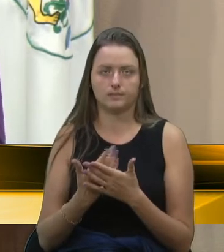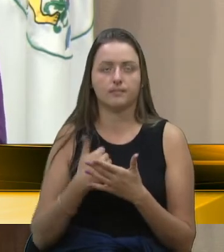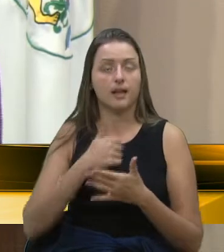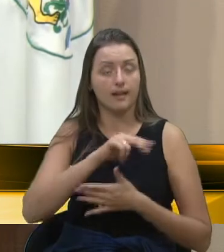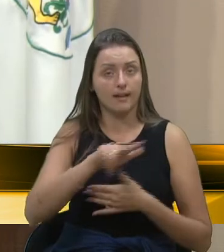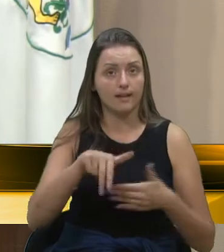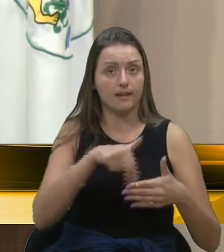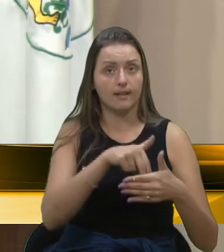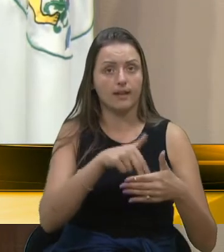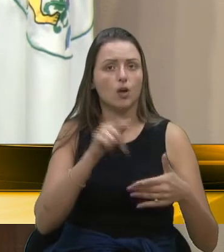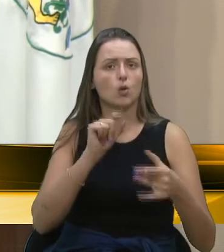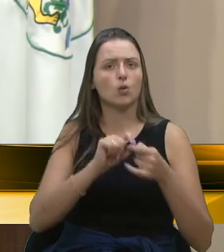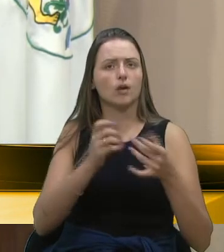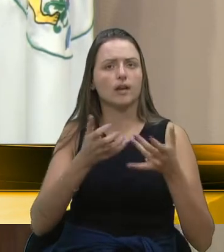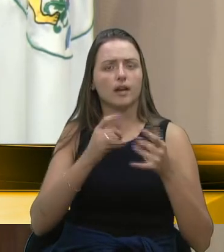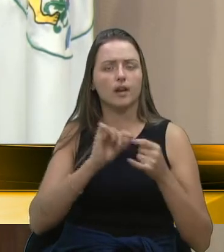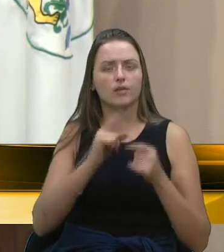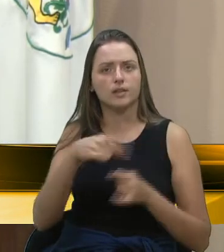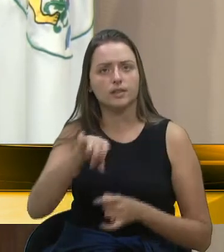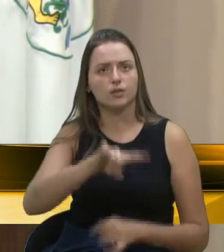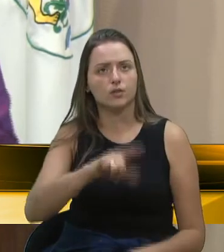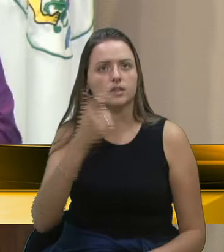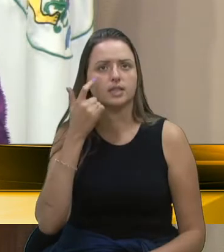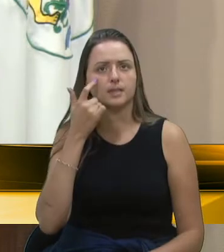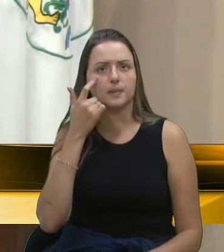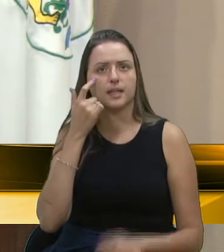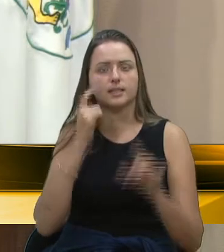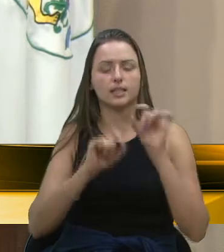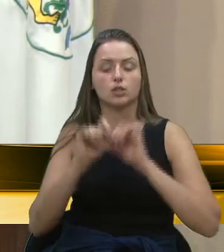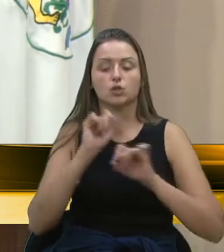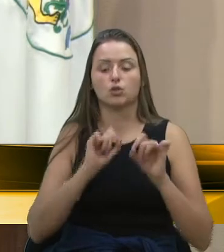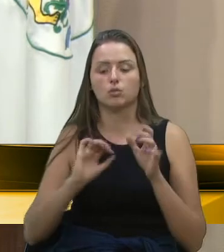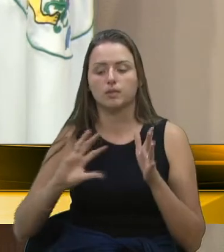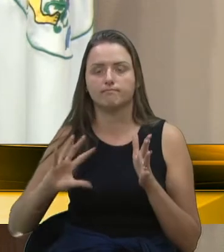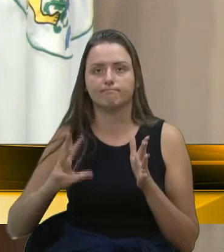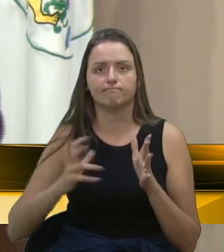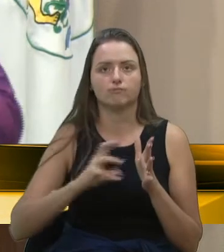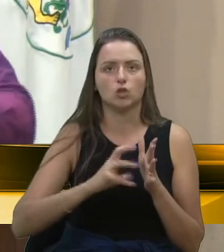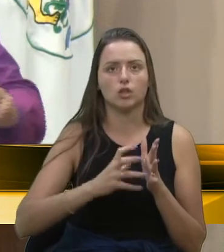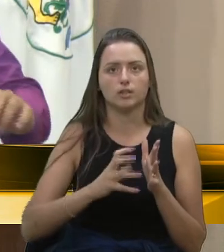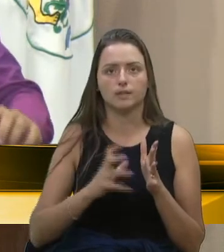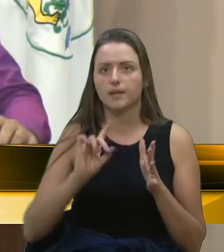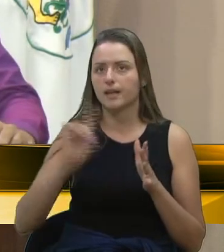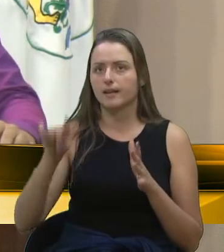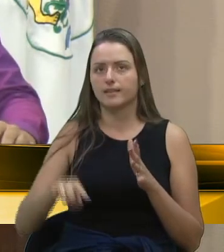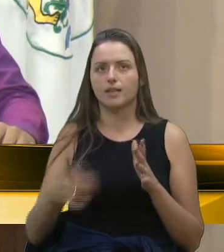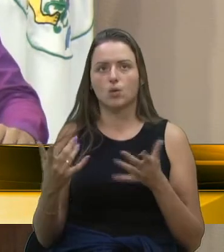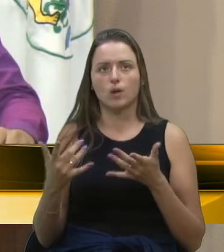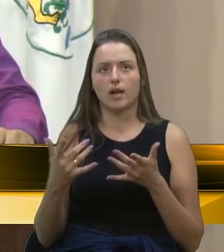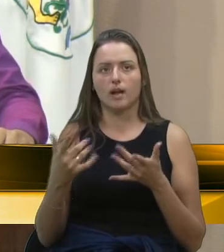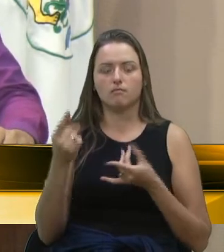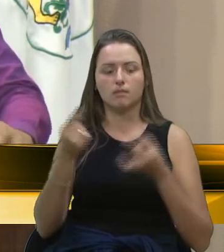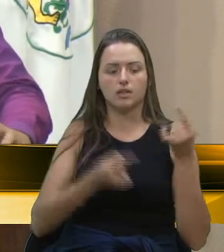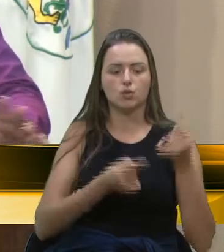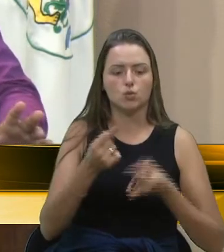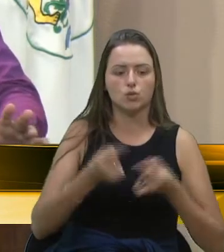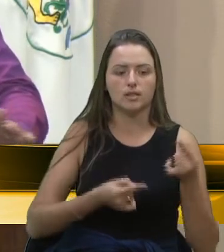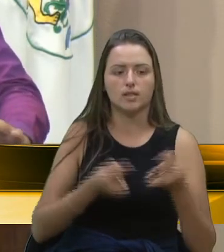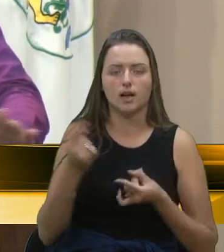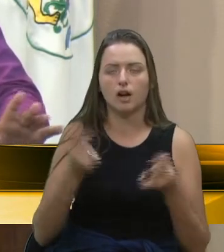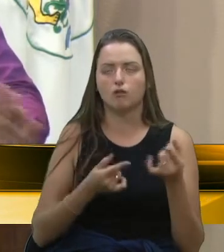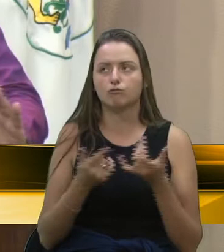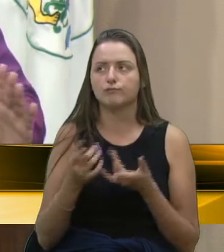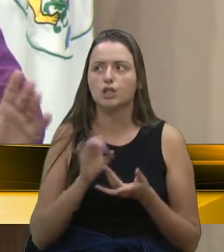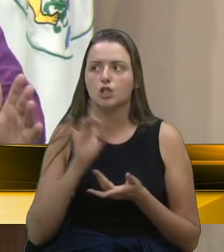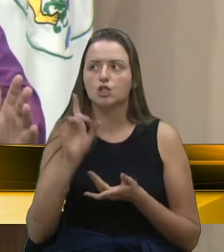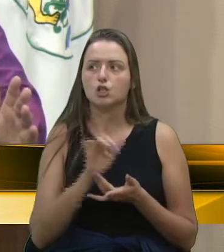nós refletirmos sobre alguns dados, porque eu acho que não é uma discussão maniqueísta, de bem ou mal,